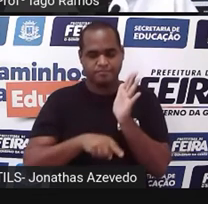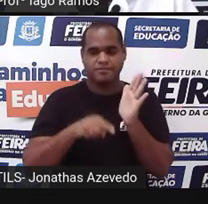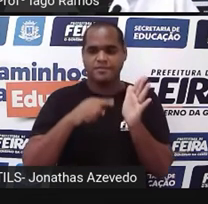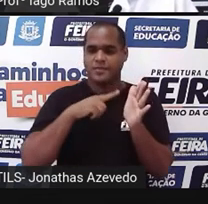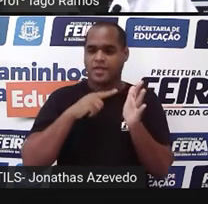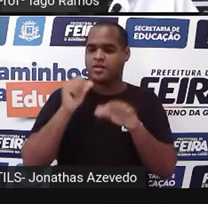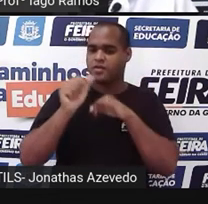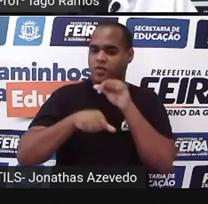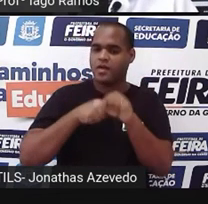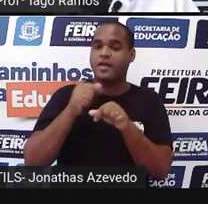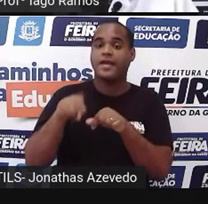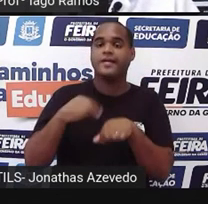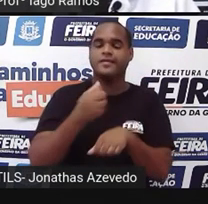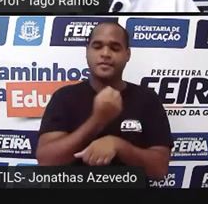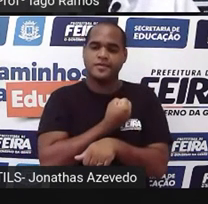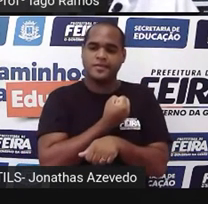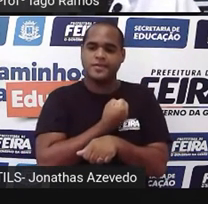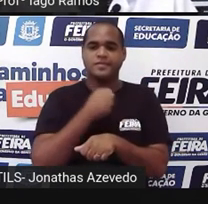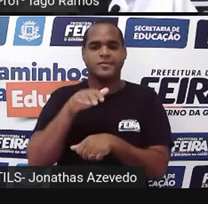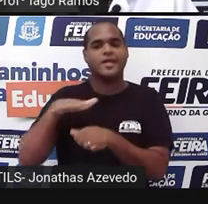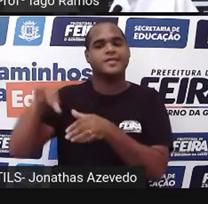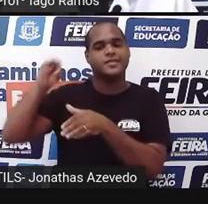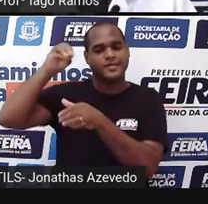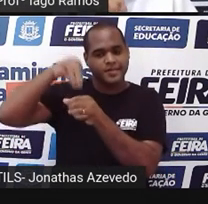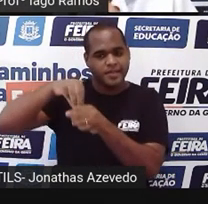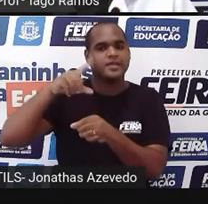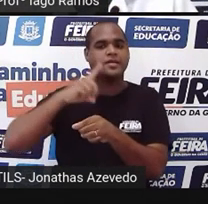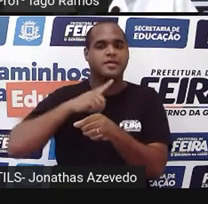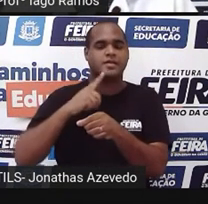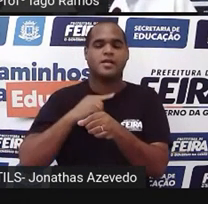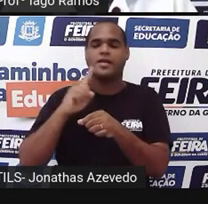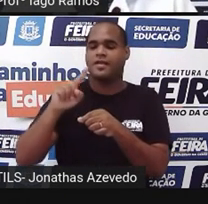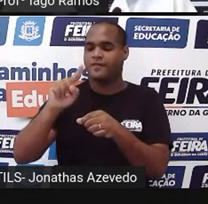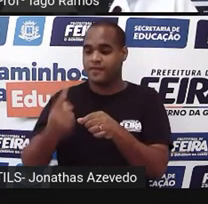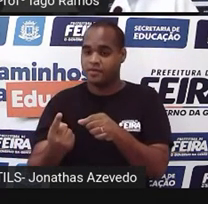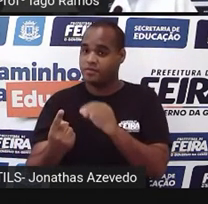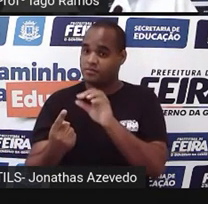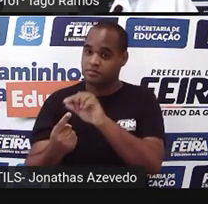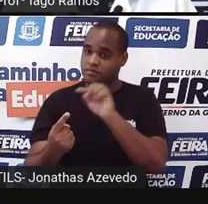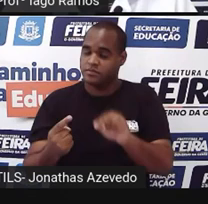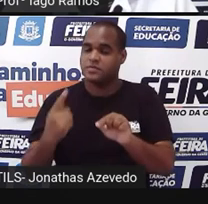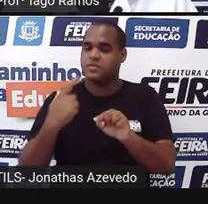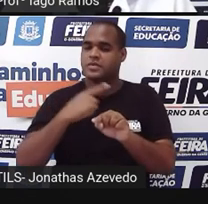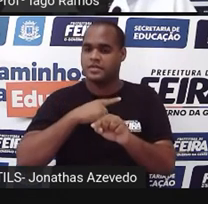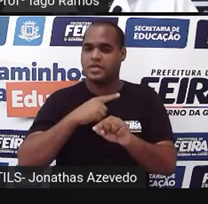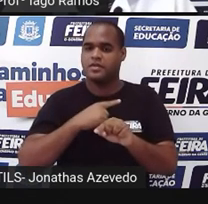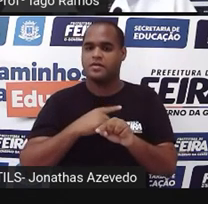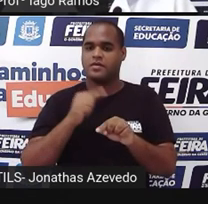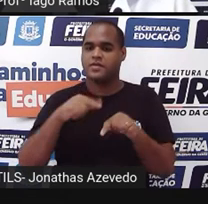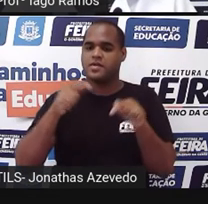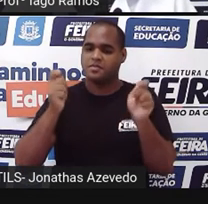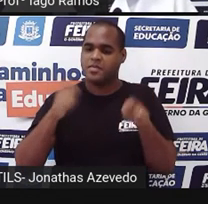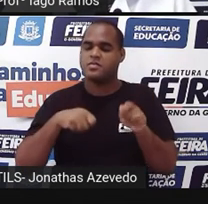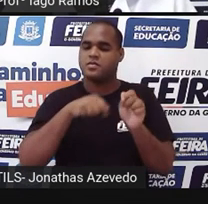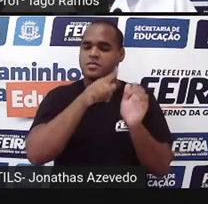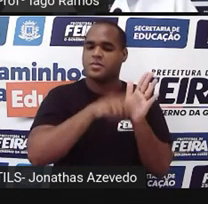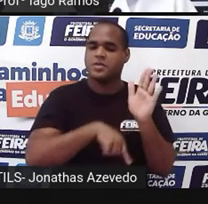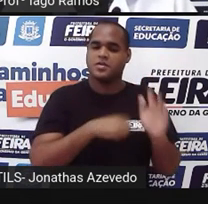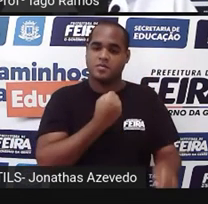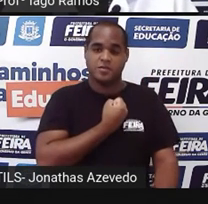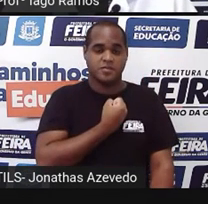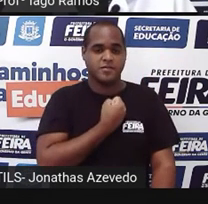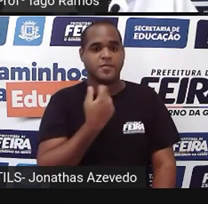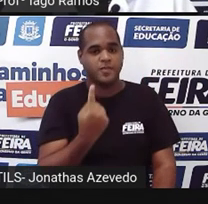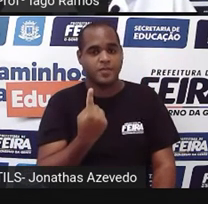o número que está na parte inteira que está na frente da, ou você vai subir trair o número um